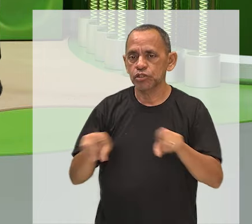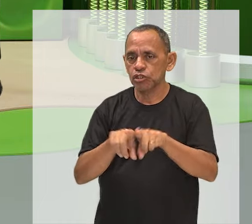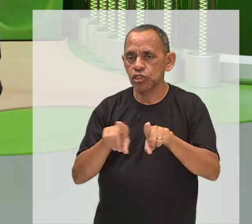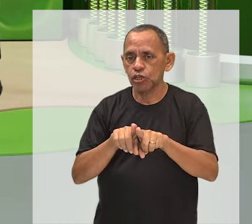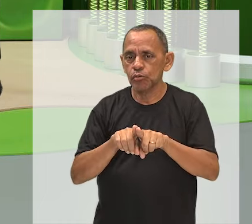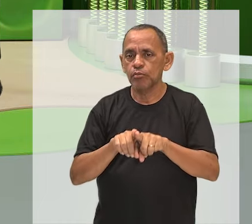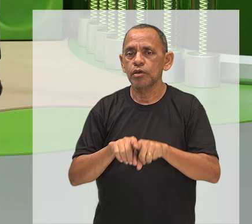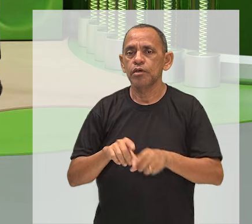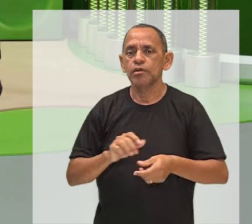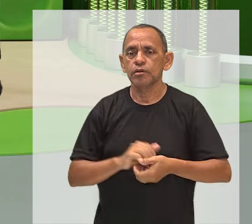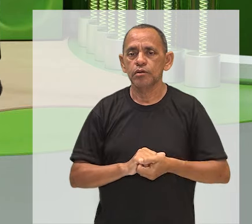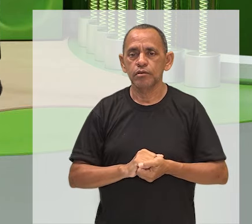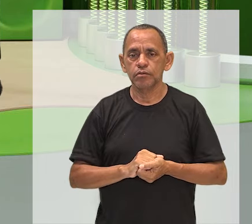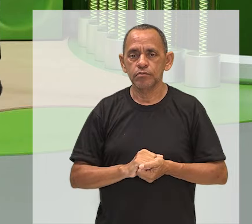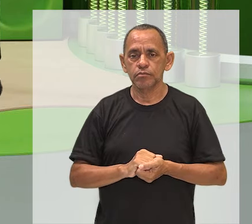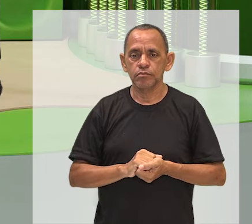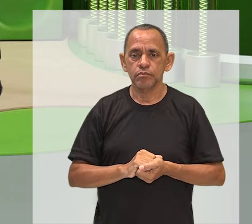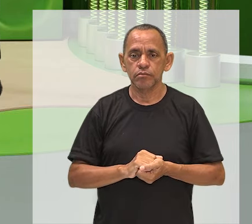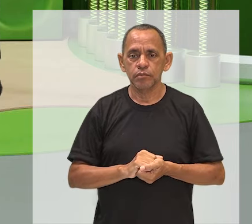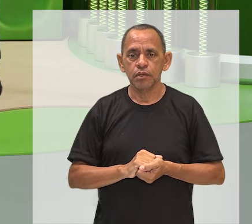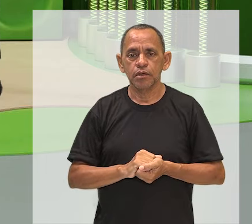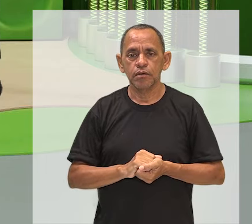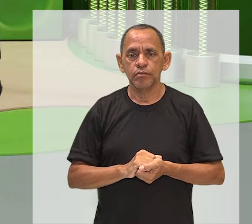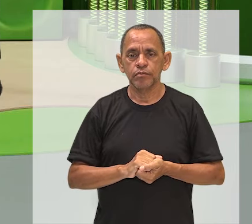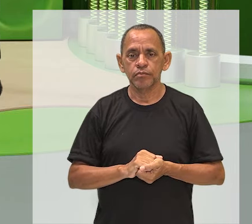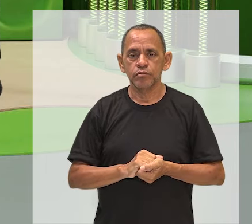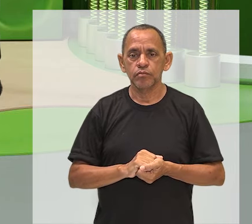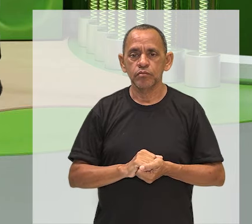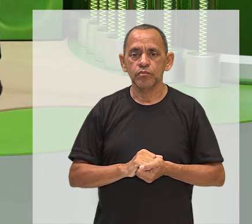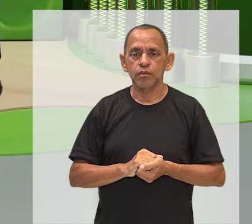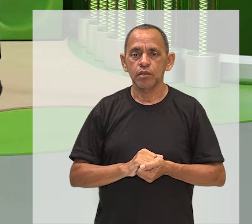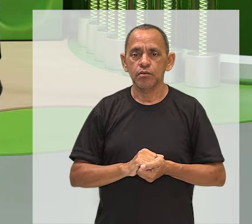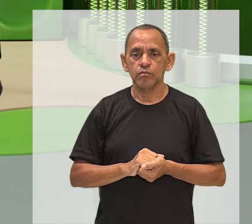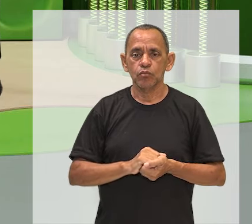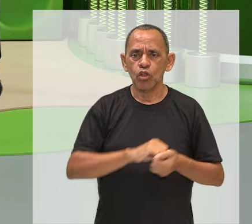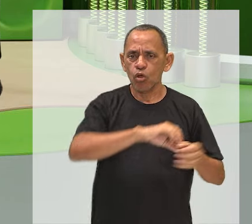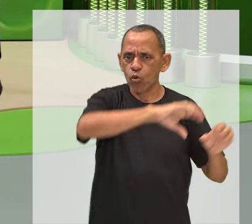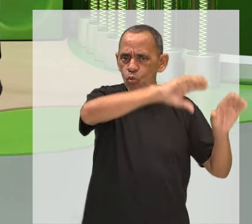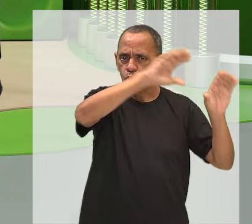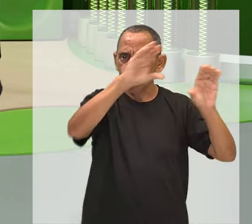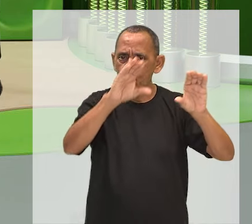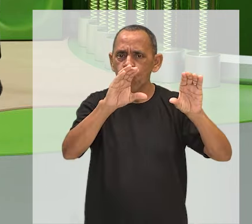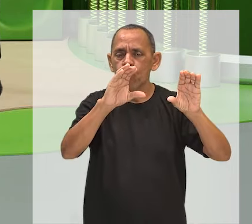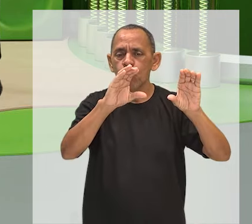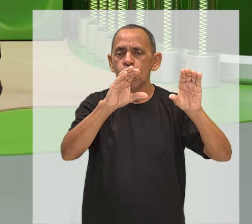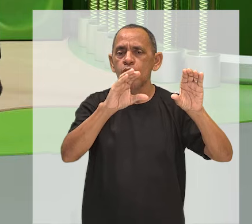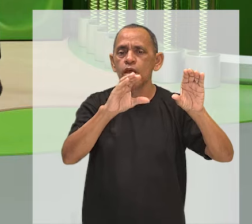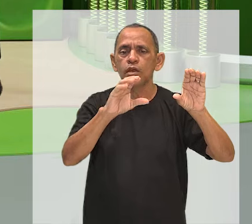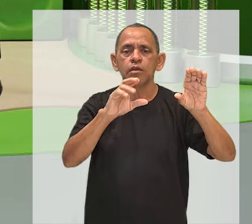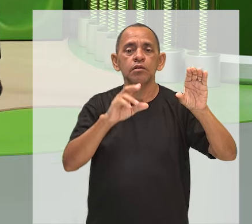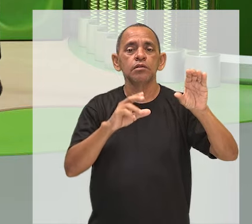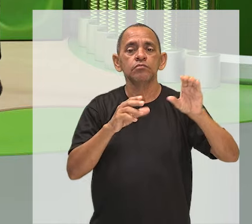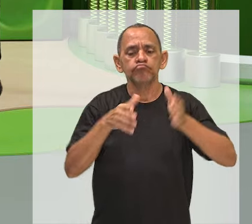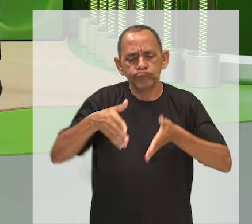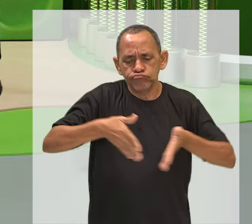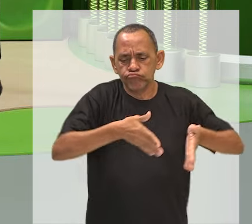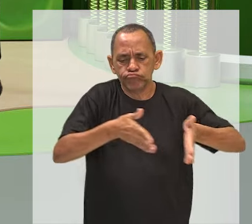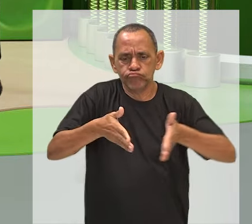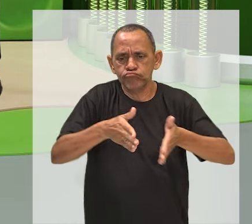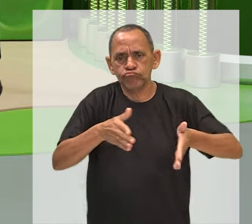a passagem dessas nuvens na Cordilheira dos Andes, que é também a nascente do nosso rio Amazonas, né? Onde vai ocorrer